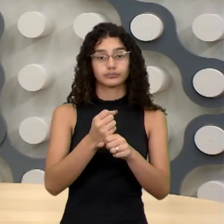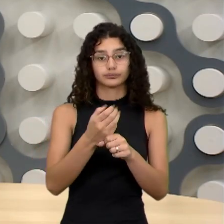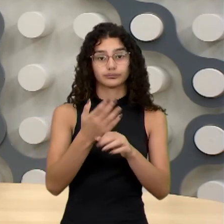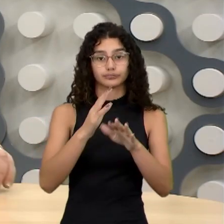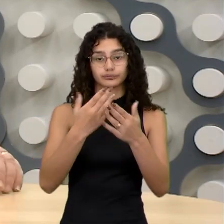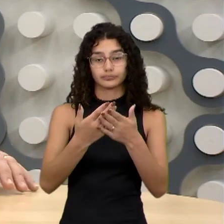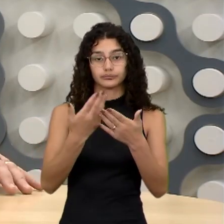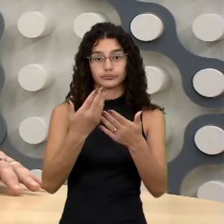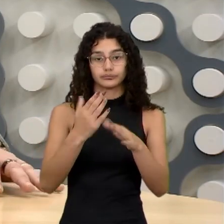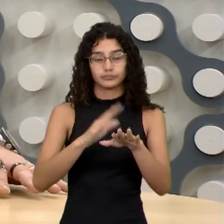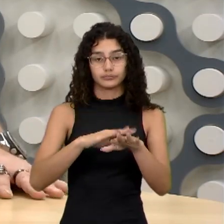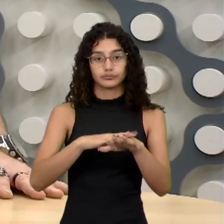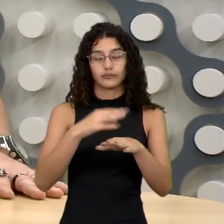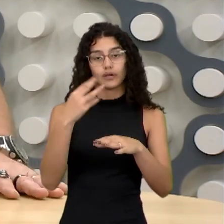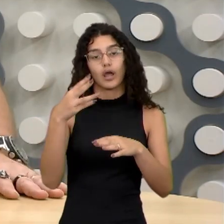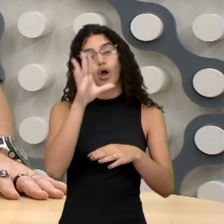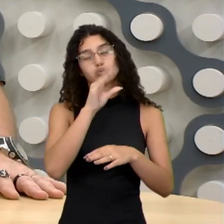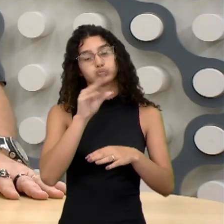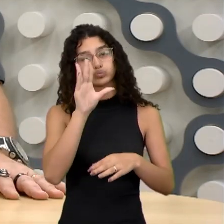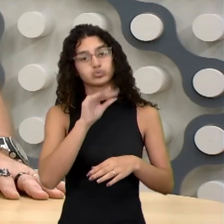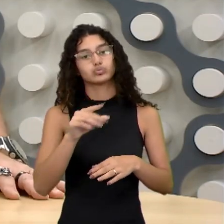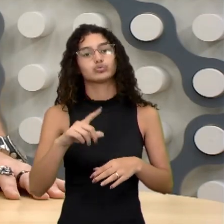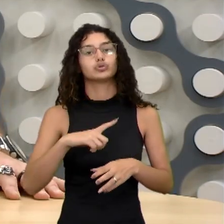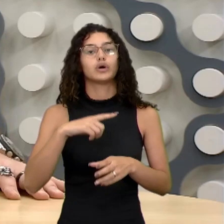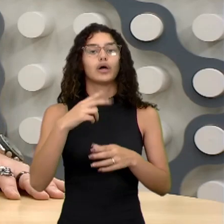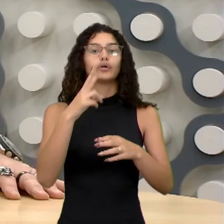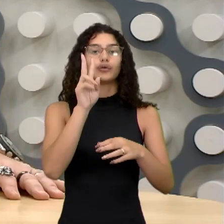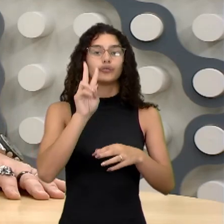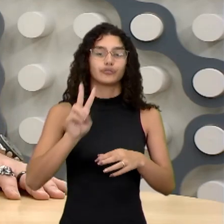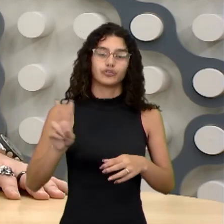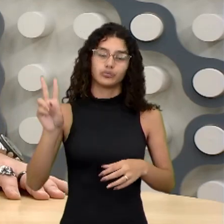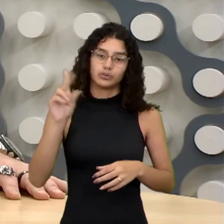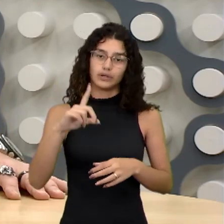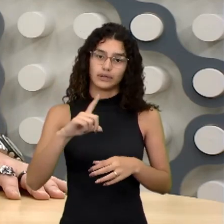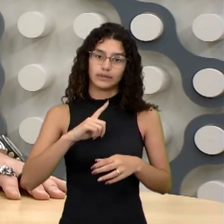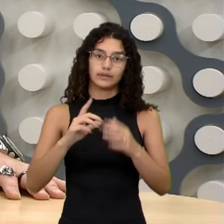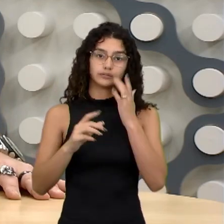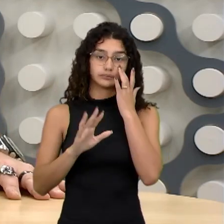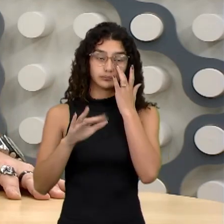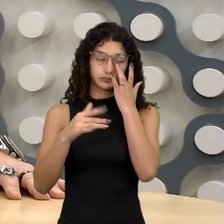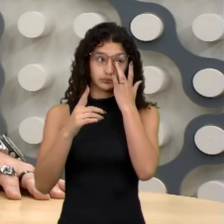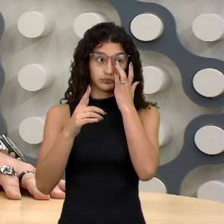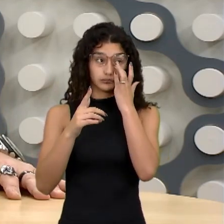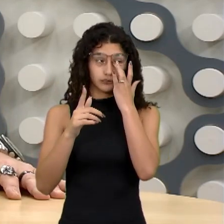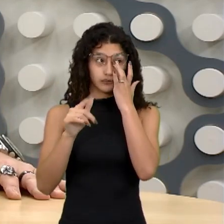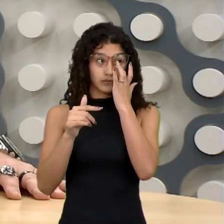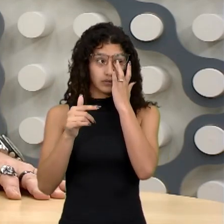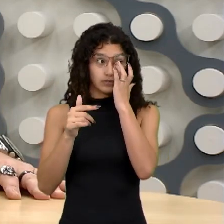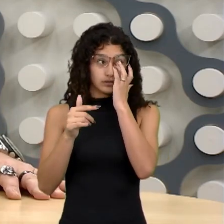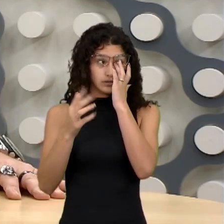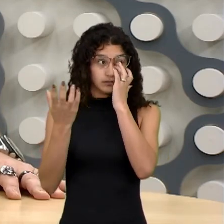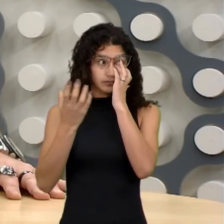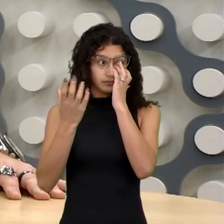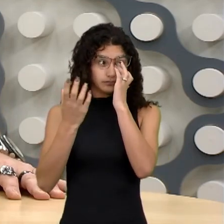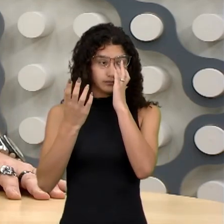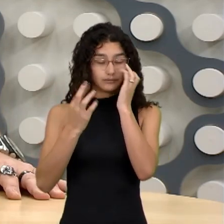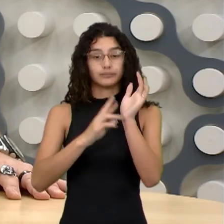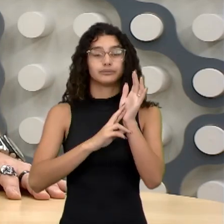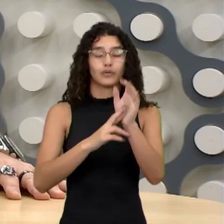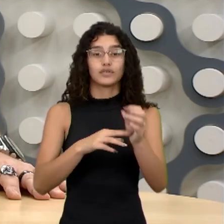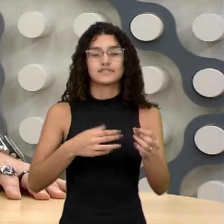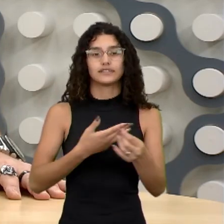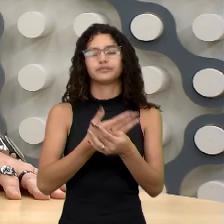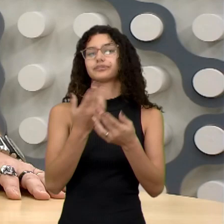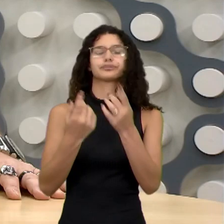médio, assunto aí para os vestibulares, tá certo? Então é isso aí, pessoal. Eu quis trazer hoje para vocês aí